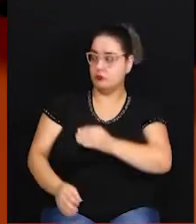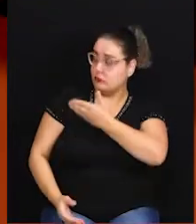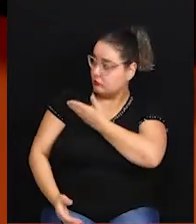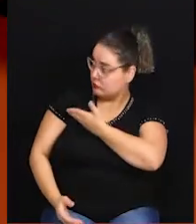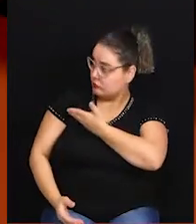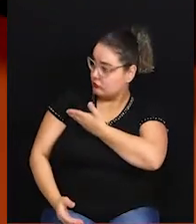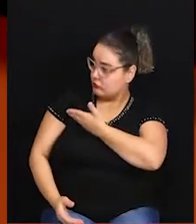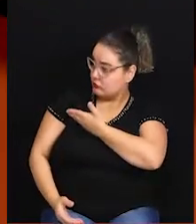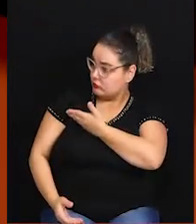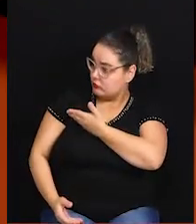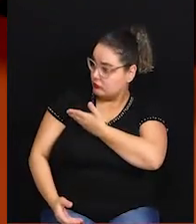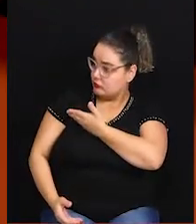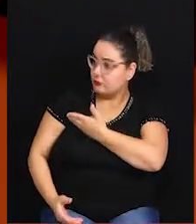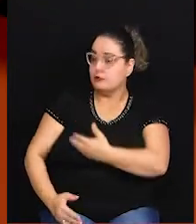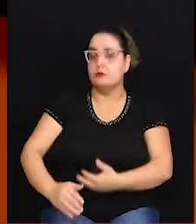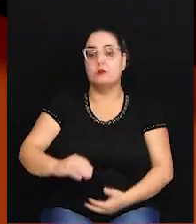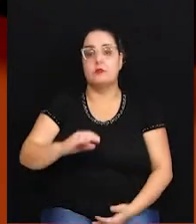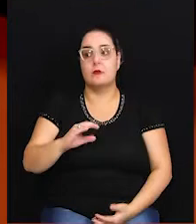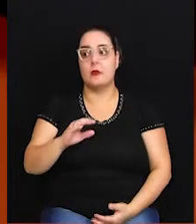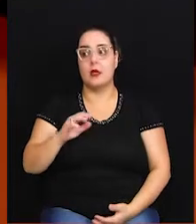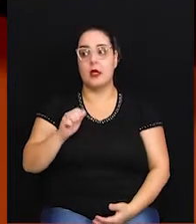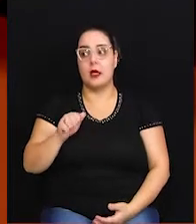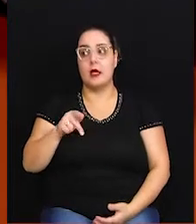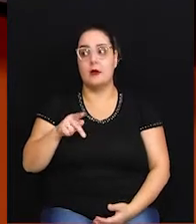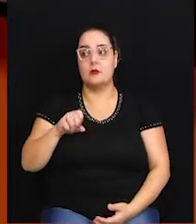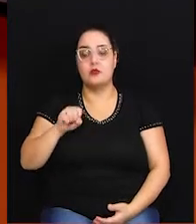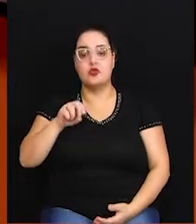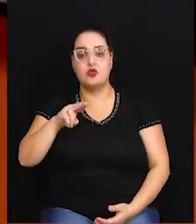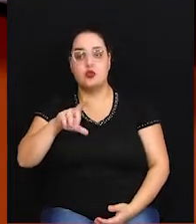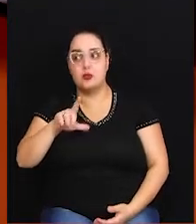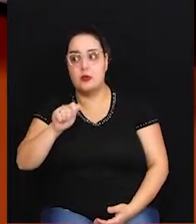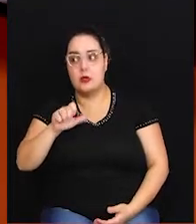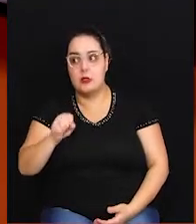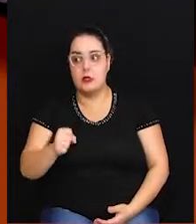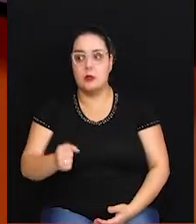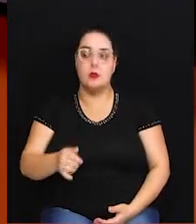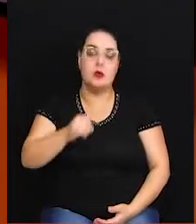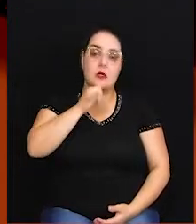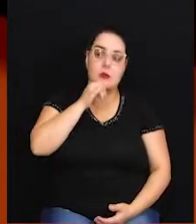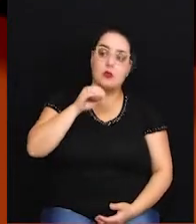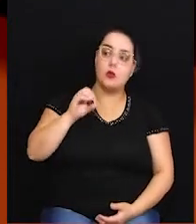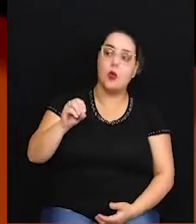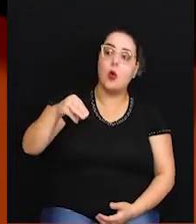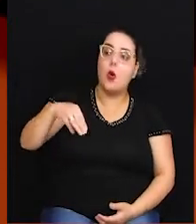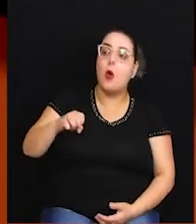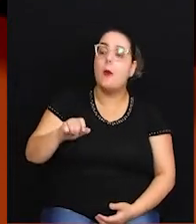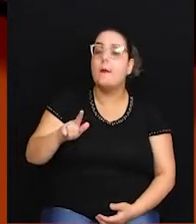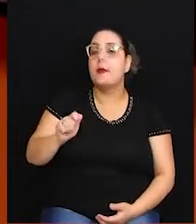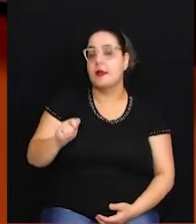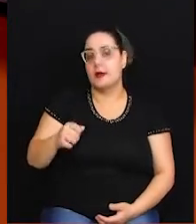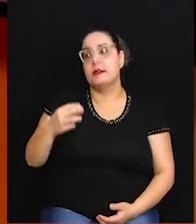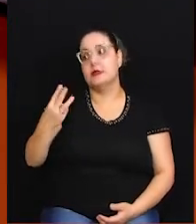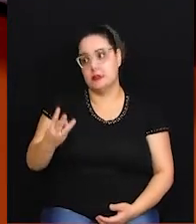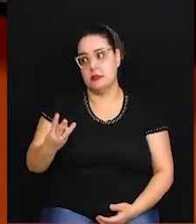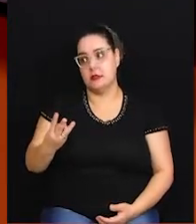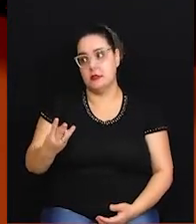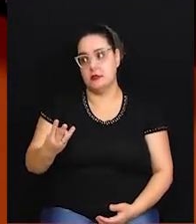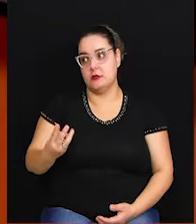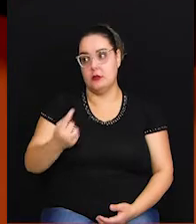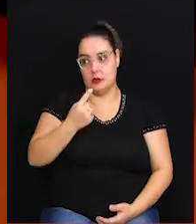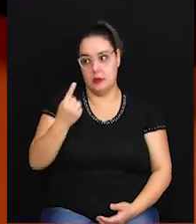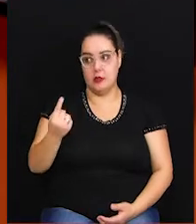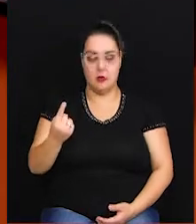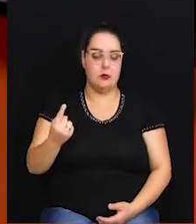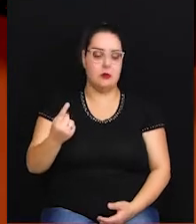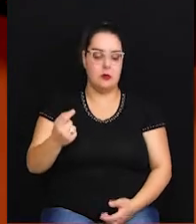são resíduos provenientes das cápsulas gelatinosas, como, por exemplo, o ômega 3. Então, a gente descobriu que cerca de, a